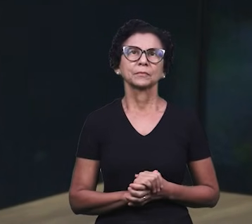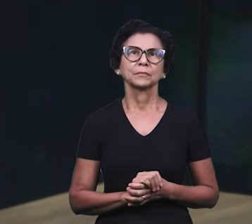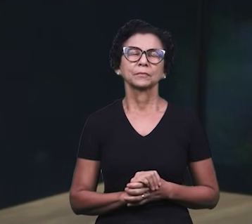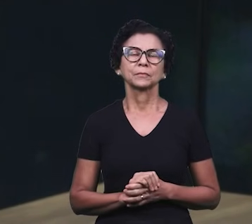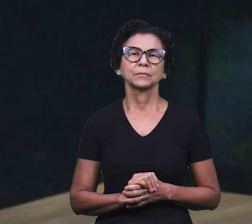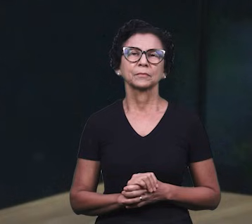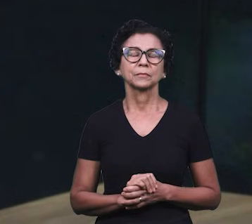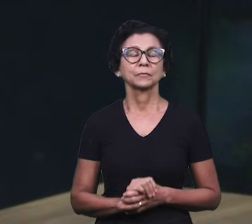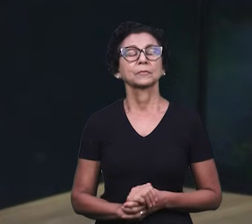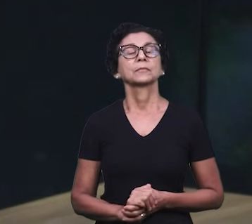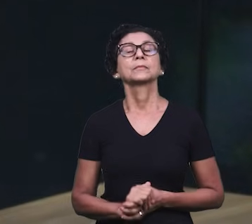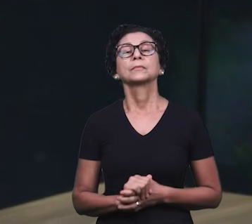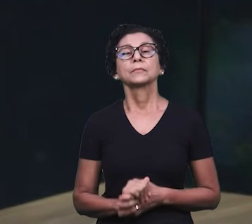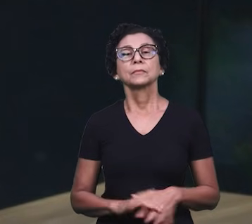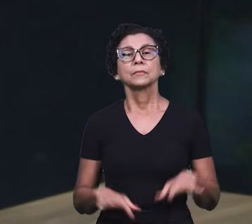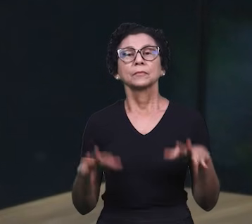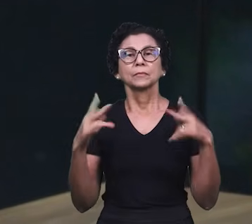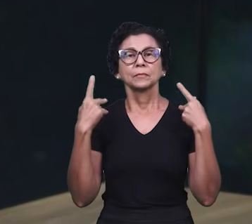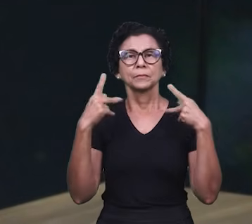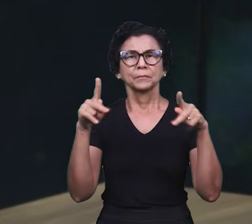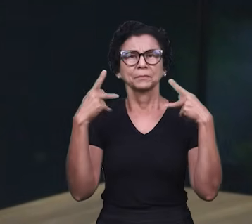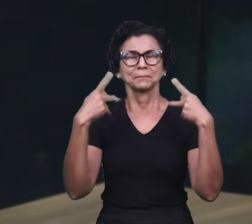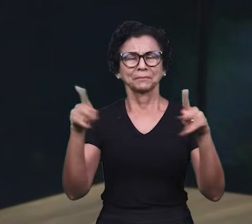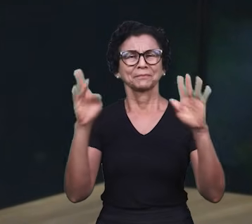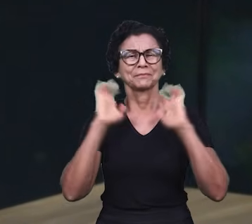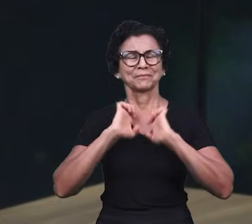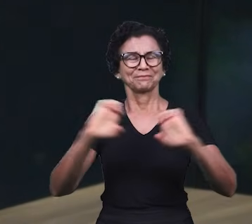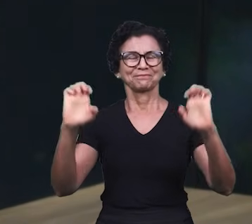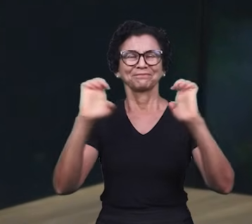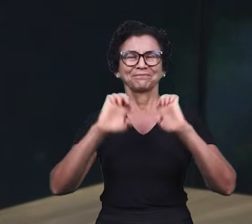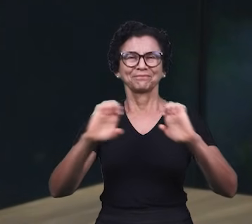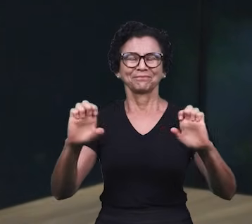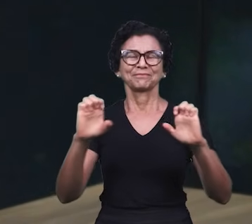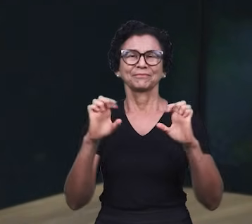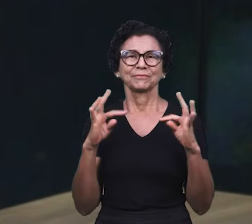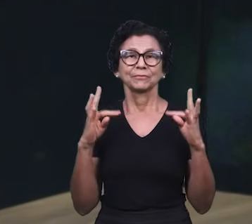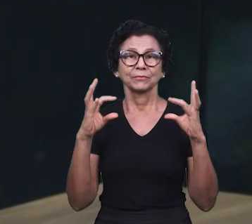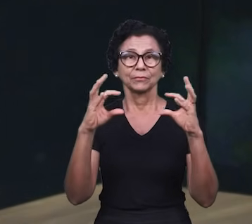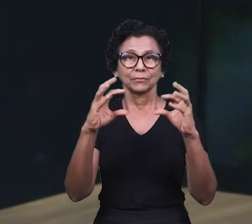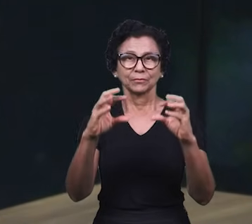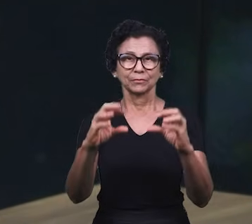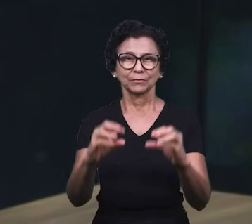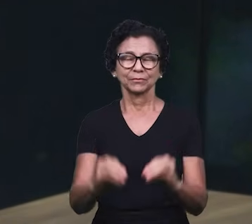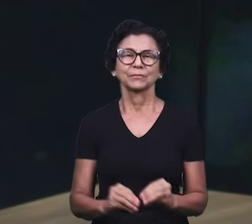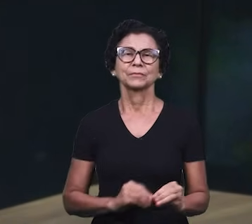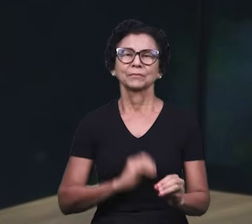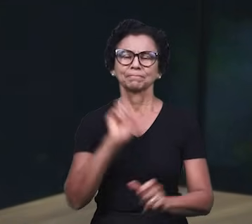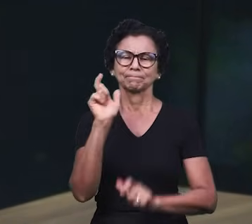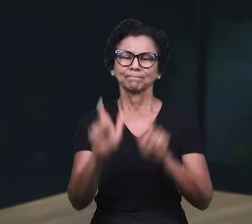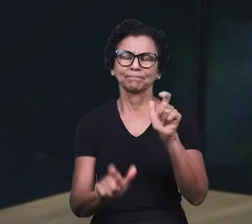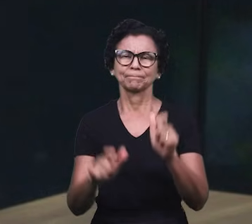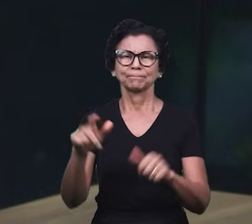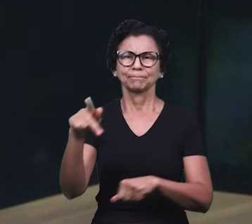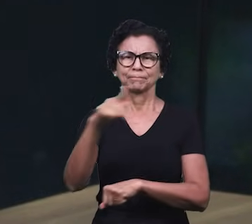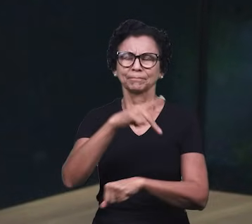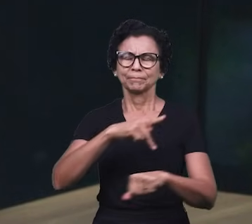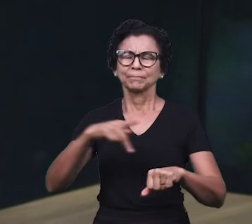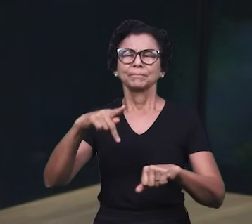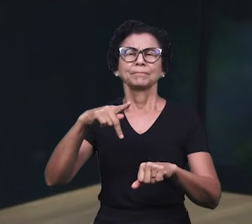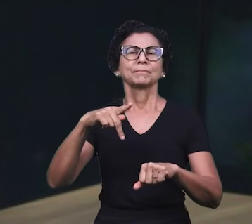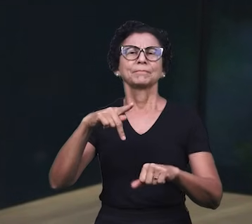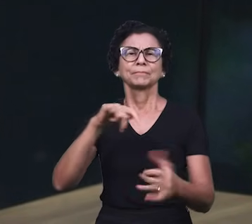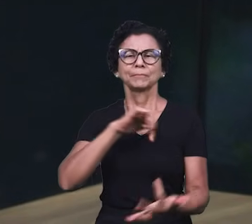a pregação do Evangelho, para a propagação do Evangelho a todas as gentes, a todos os